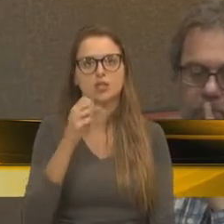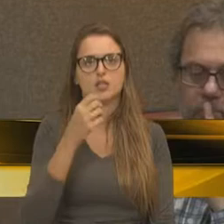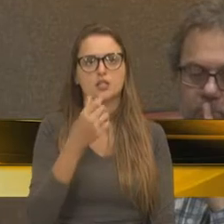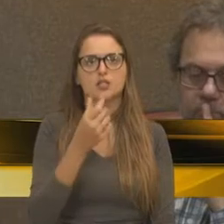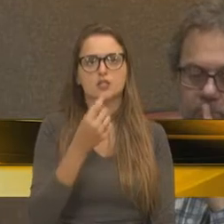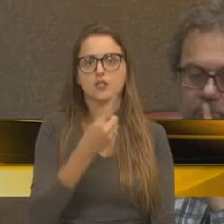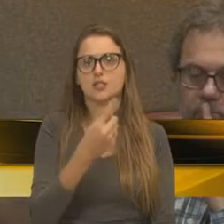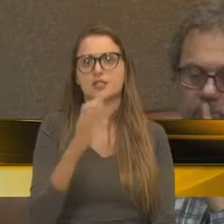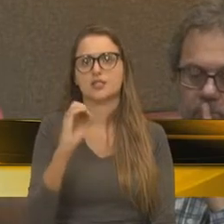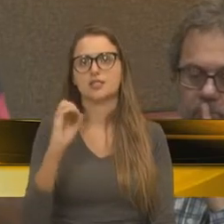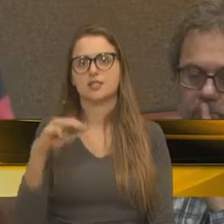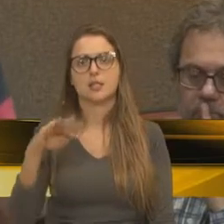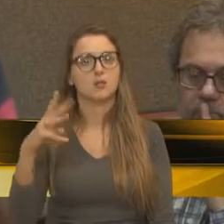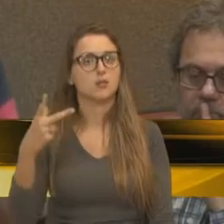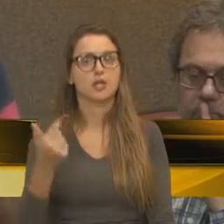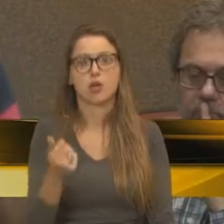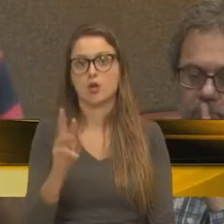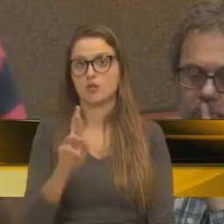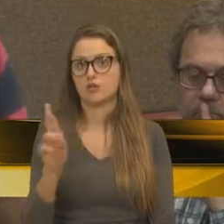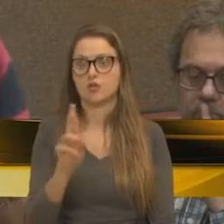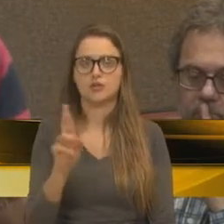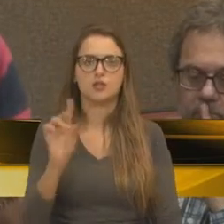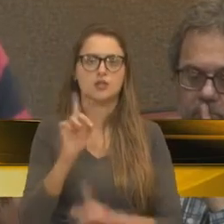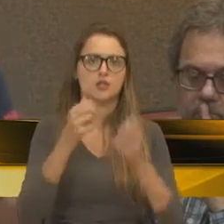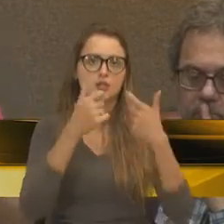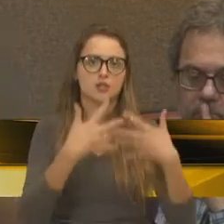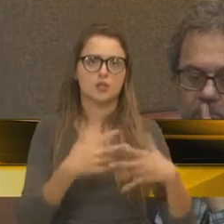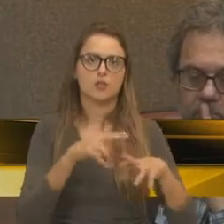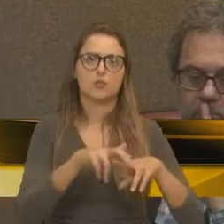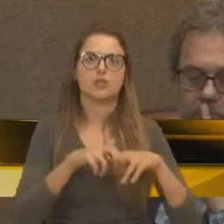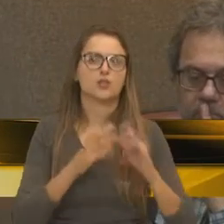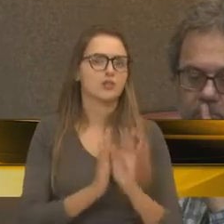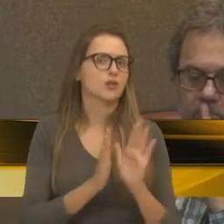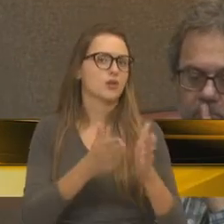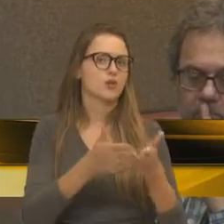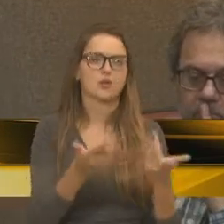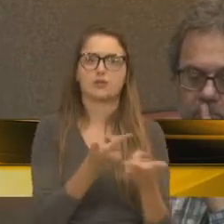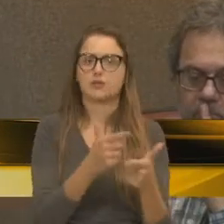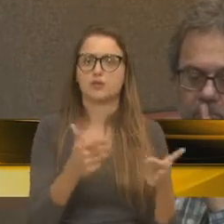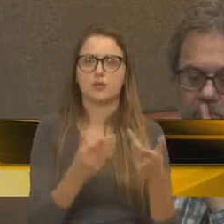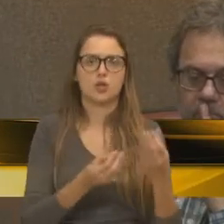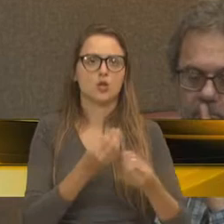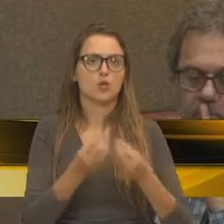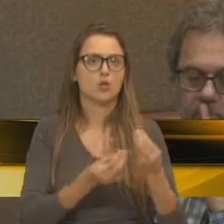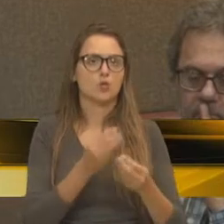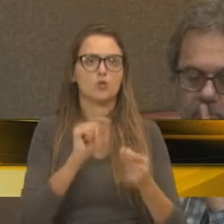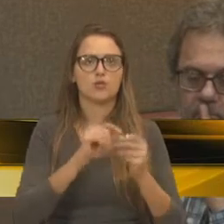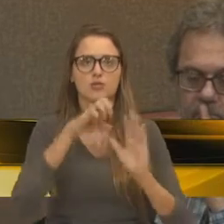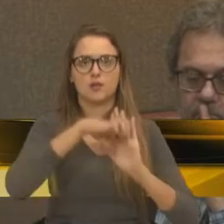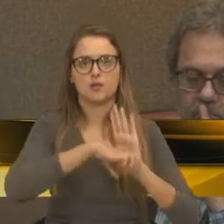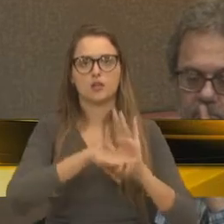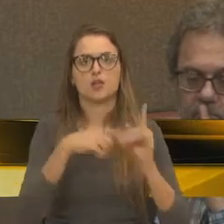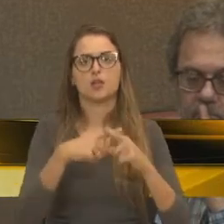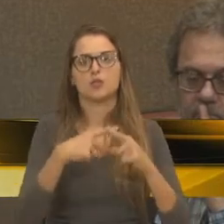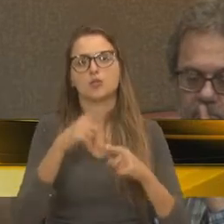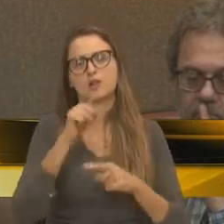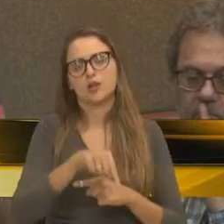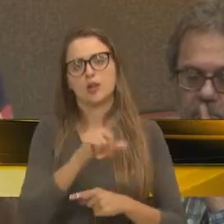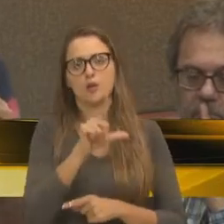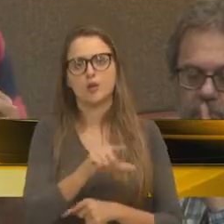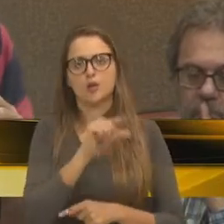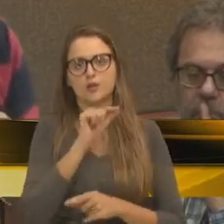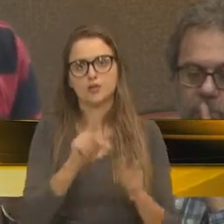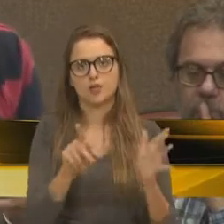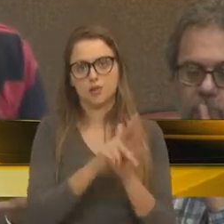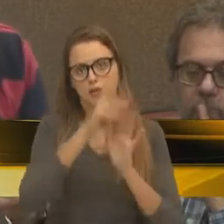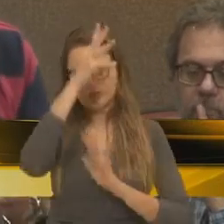ele não coloca e nesse sentido a comissão também não tem condições de proceder essa emenda porque é uma decisão eminentemente do